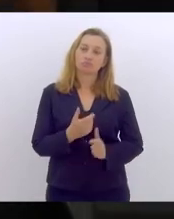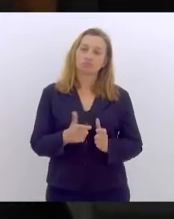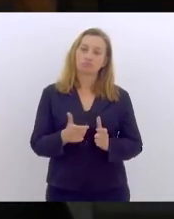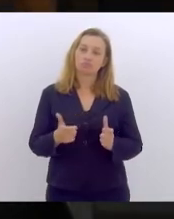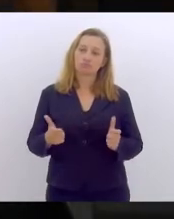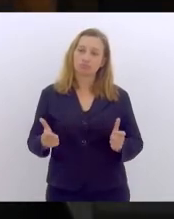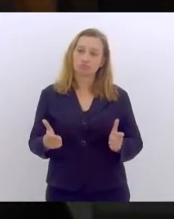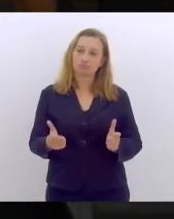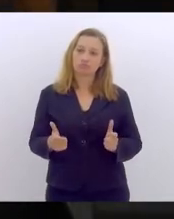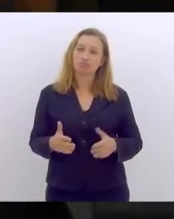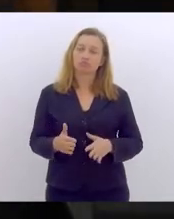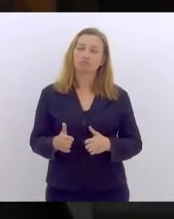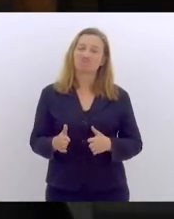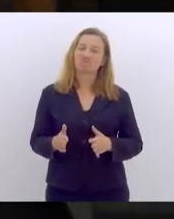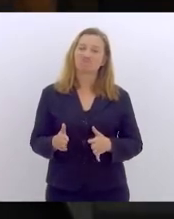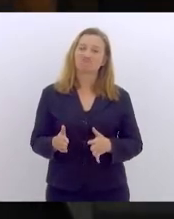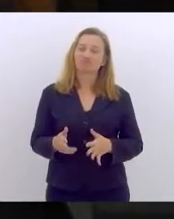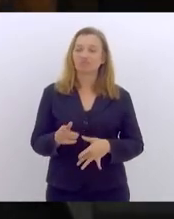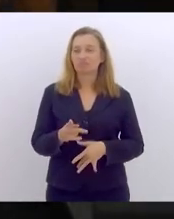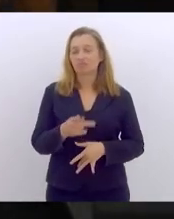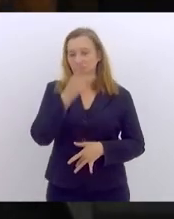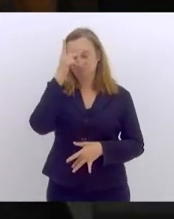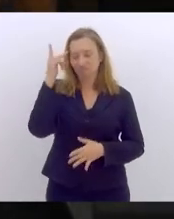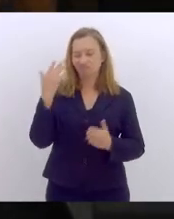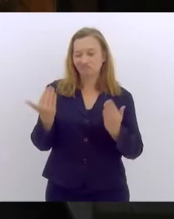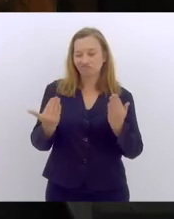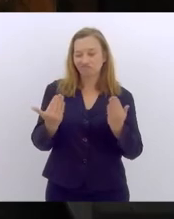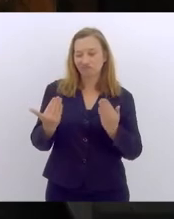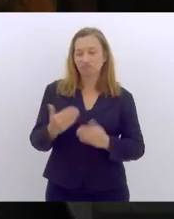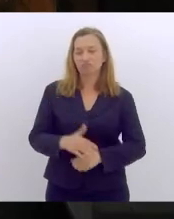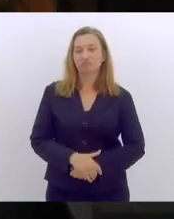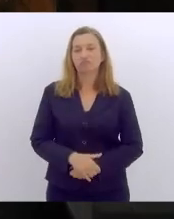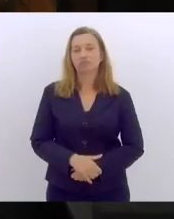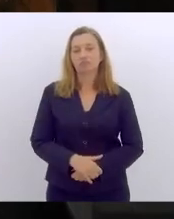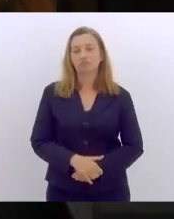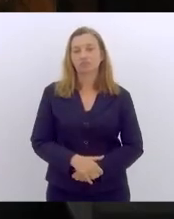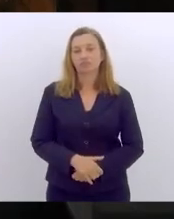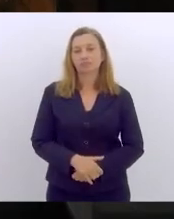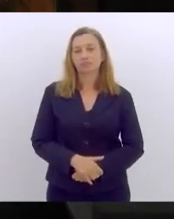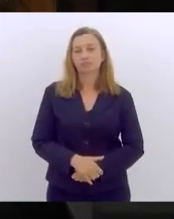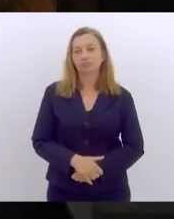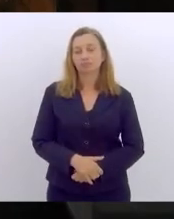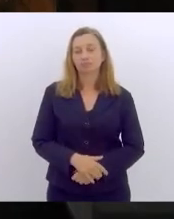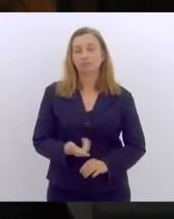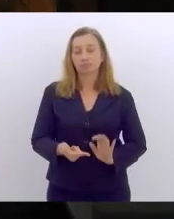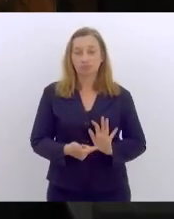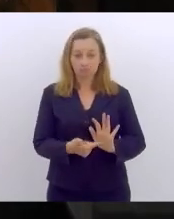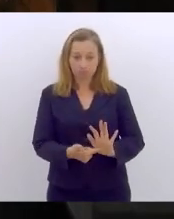de indecisos. E isso se justifica